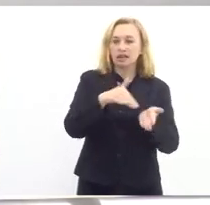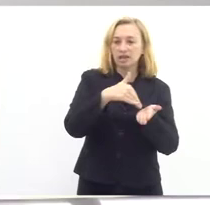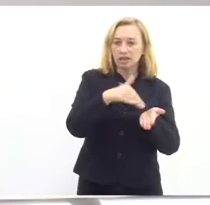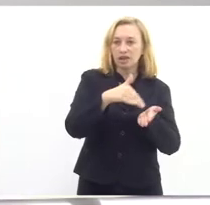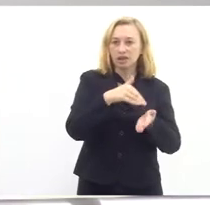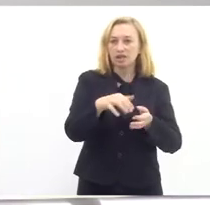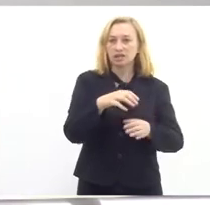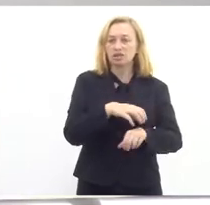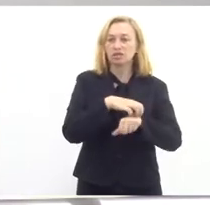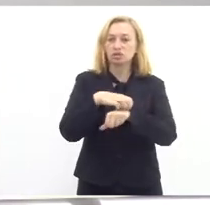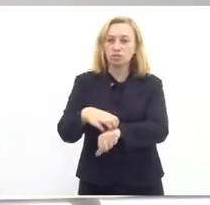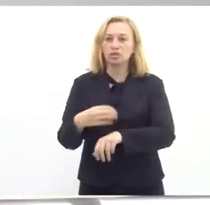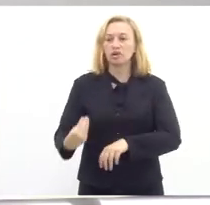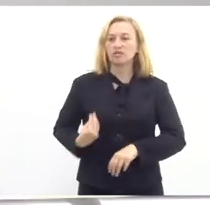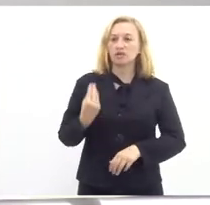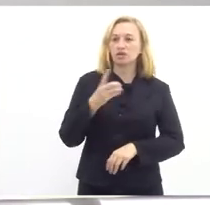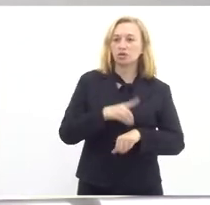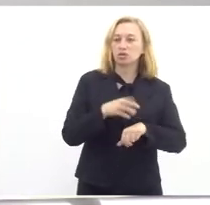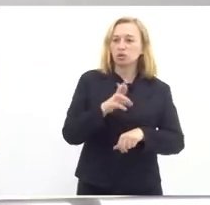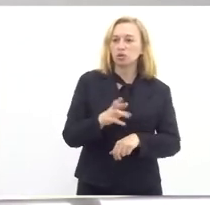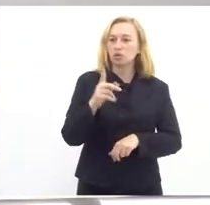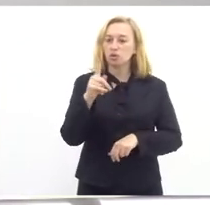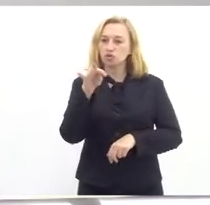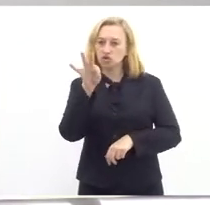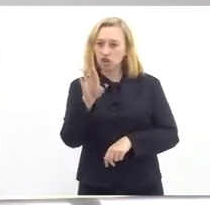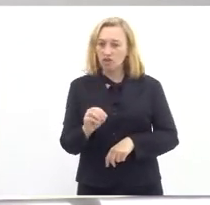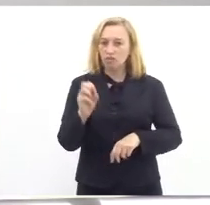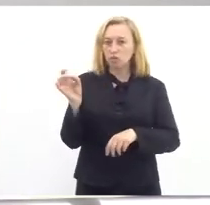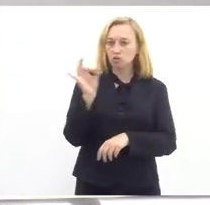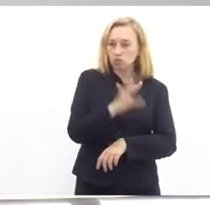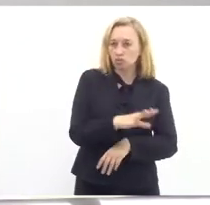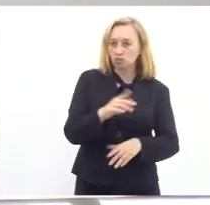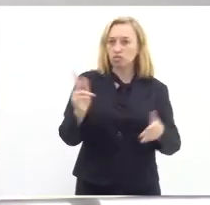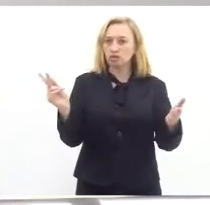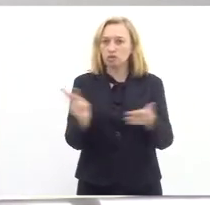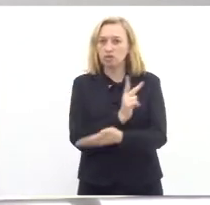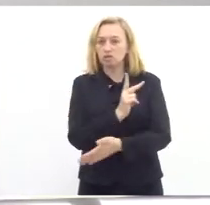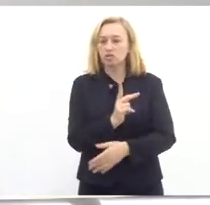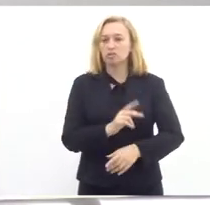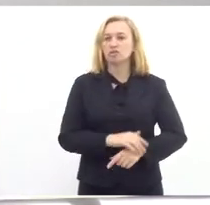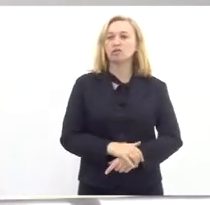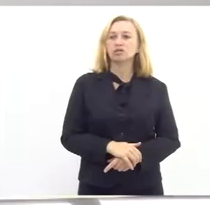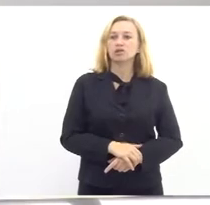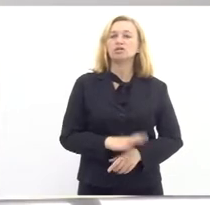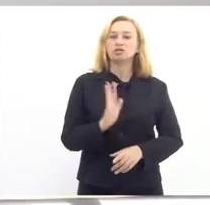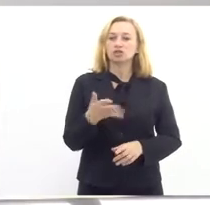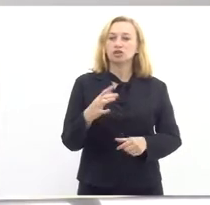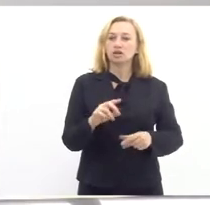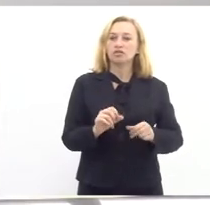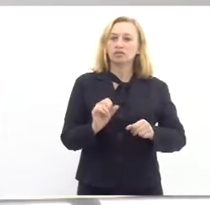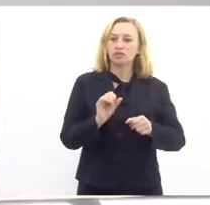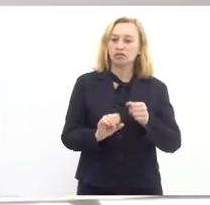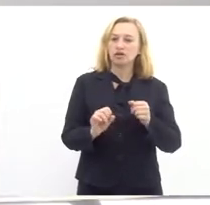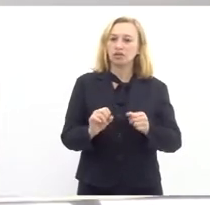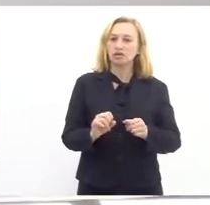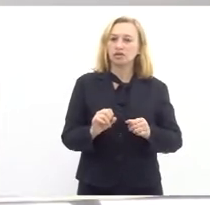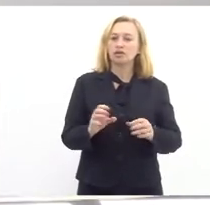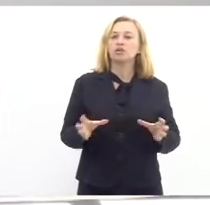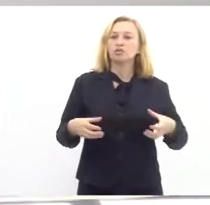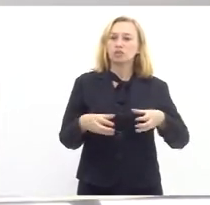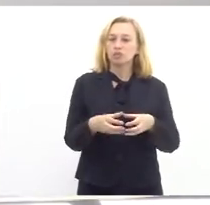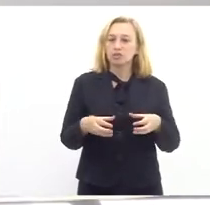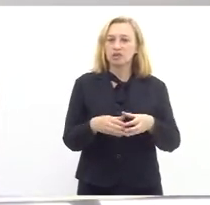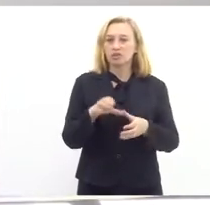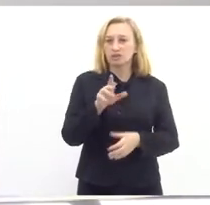presença do doutor Gustavo, tendo em vista os últimos acontecimentos, desdobramentos já feitos e realizados pela essa comissão